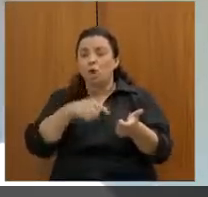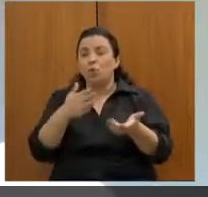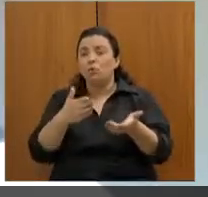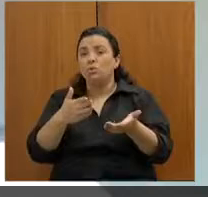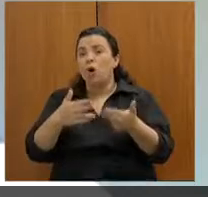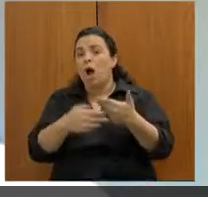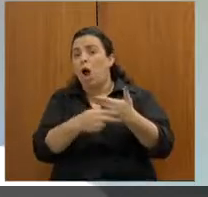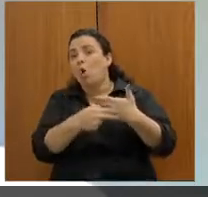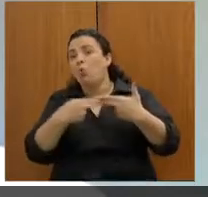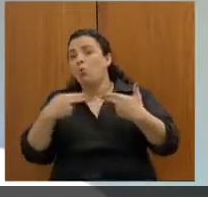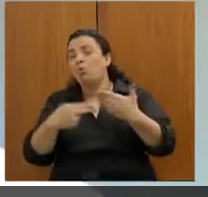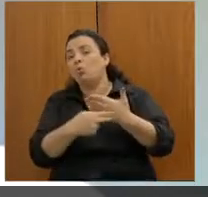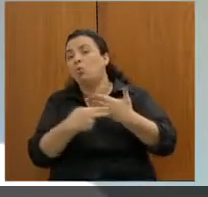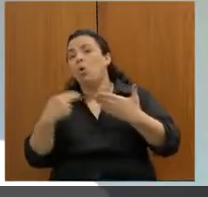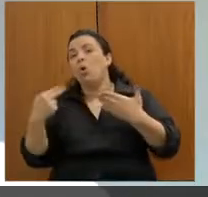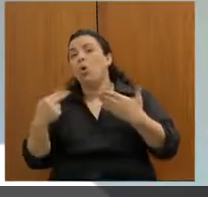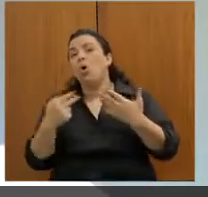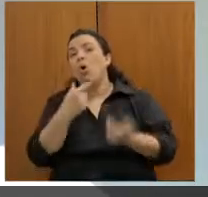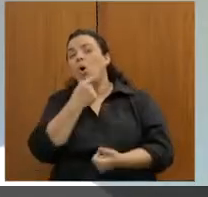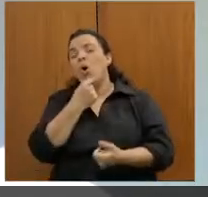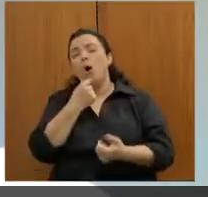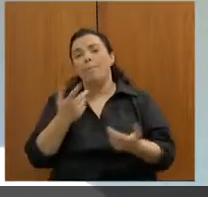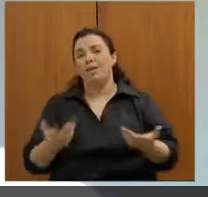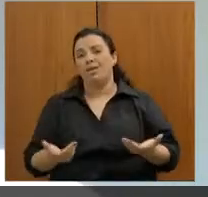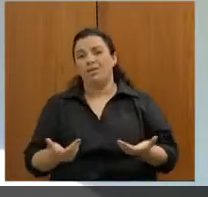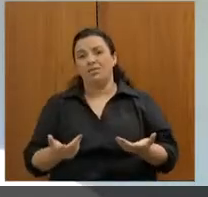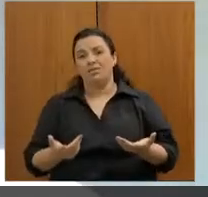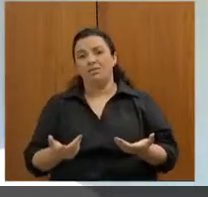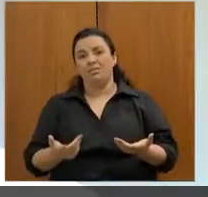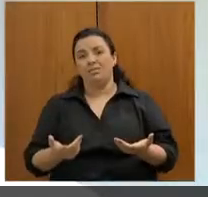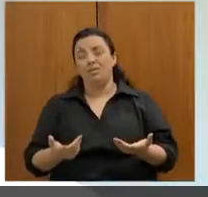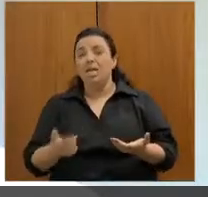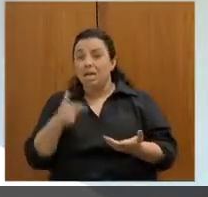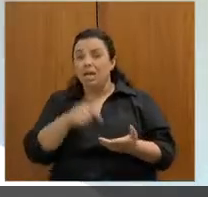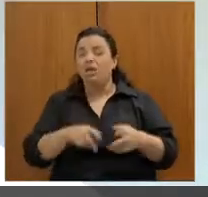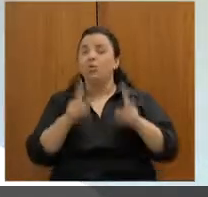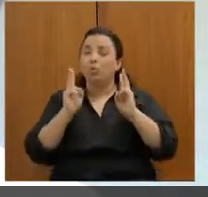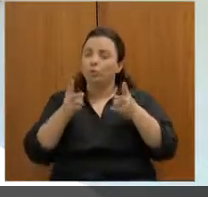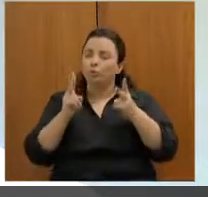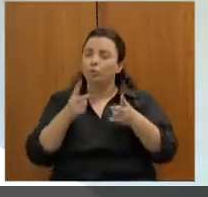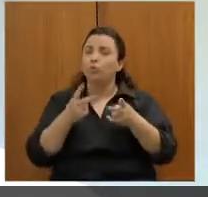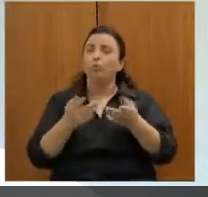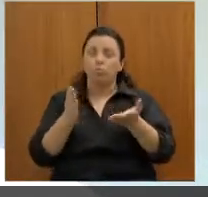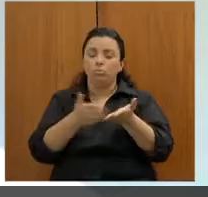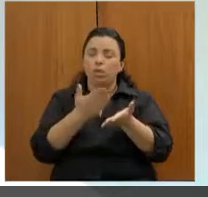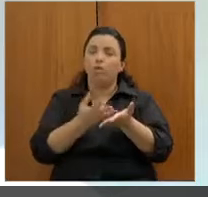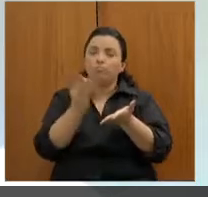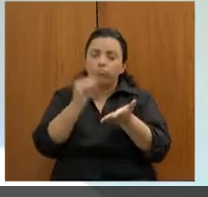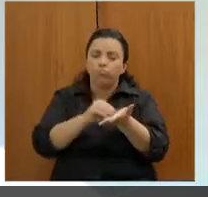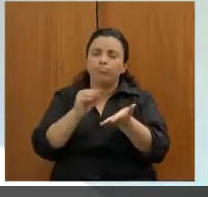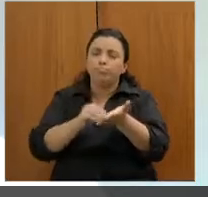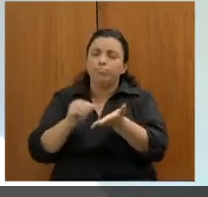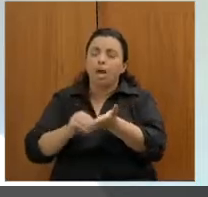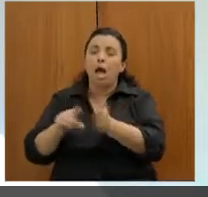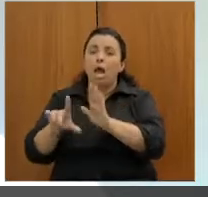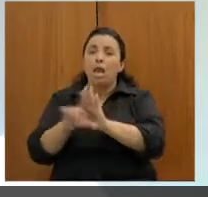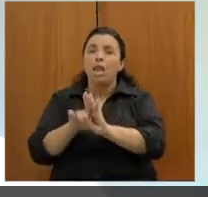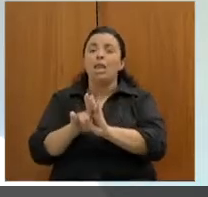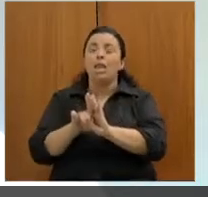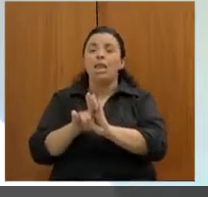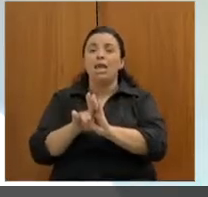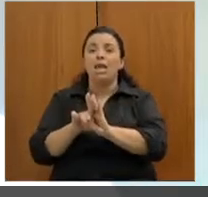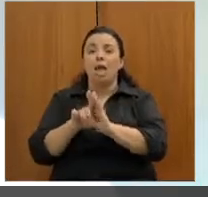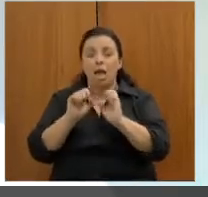Nossa vozes e ainda continua colocar nas letras de lei a defesa